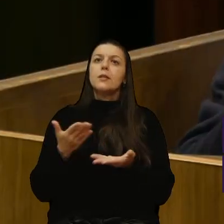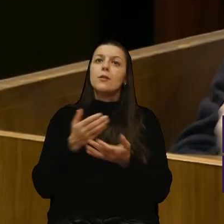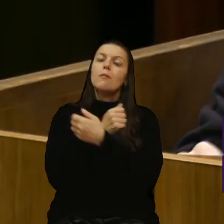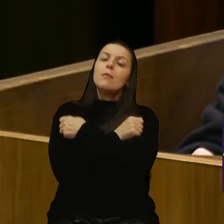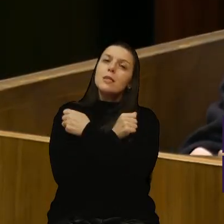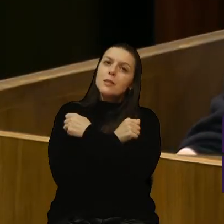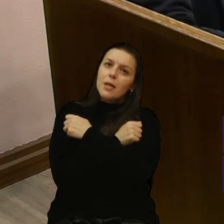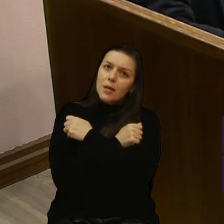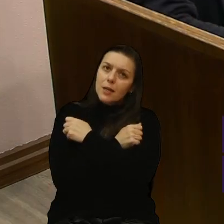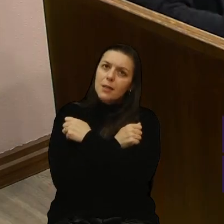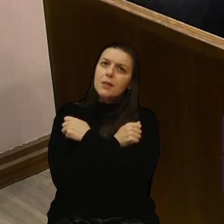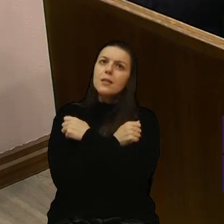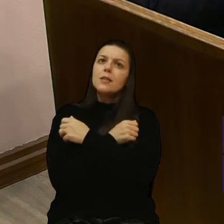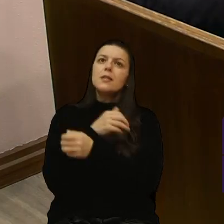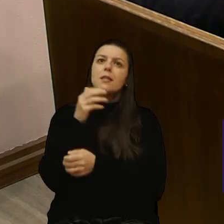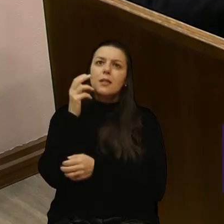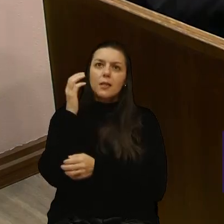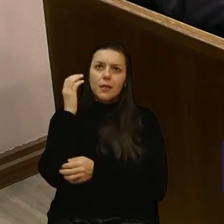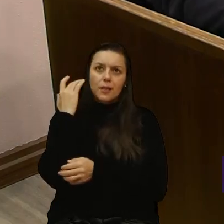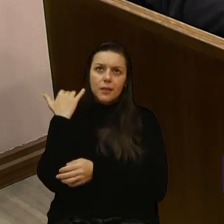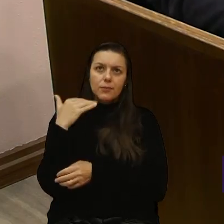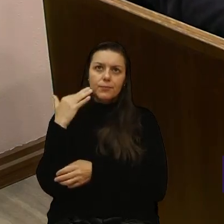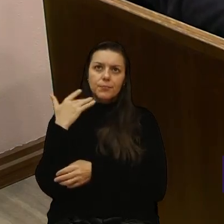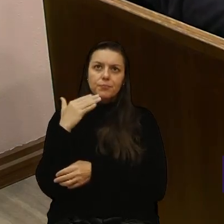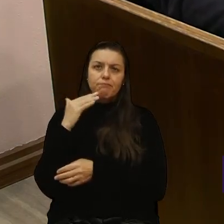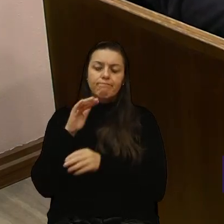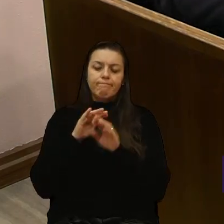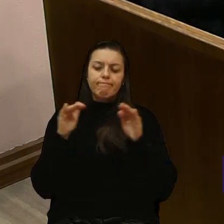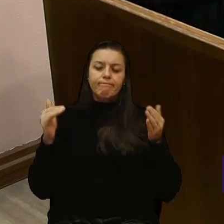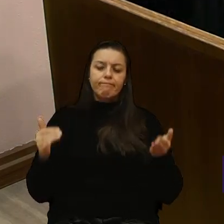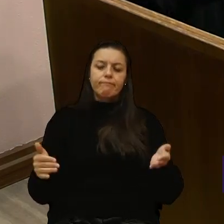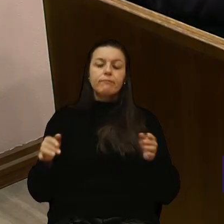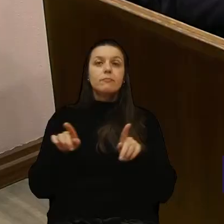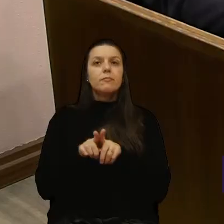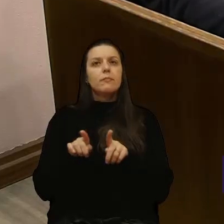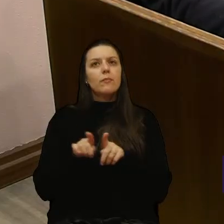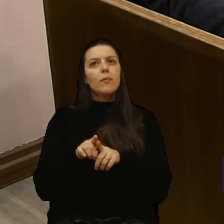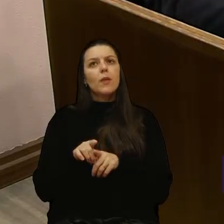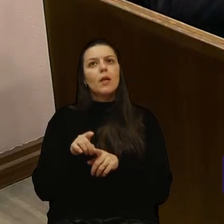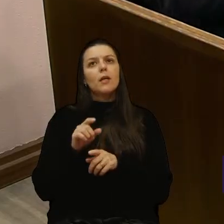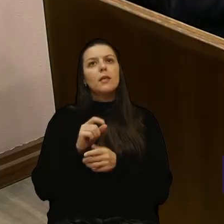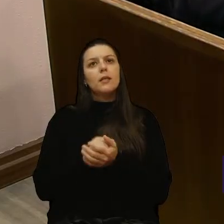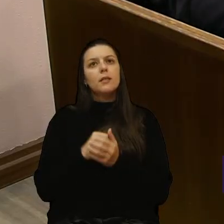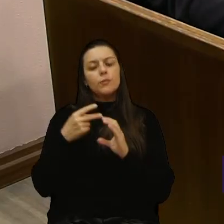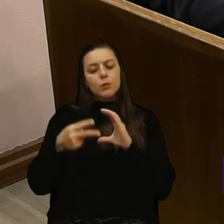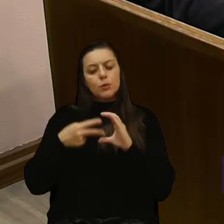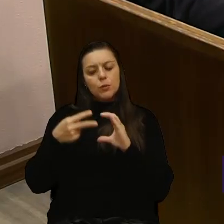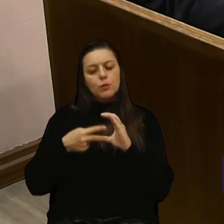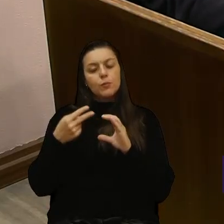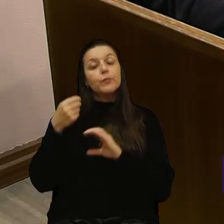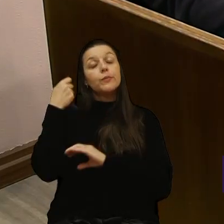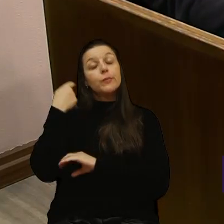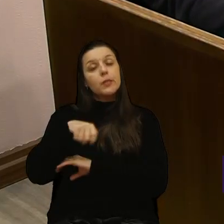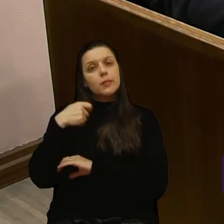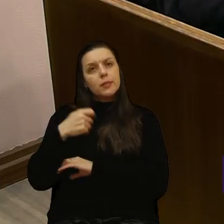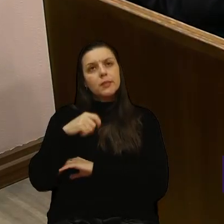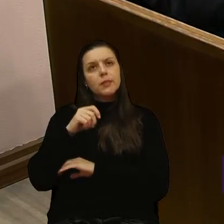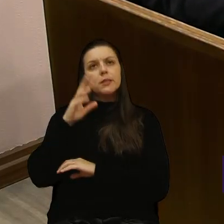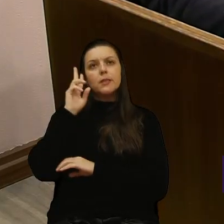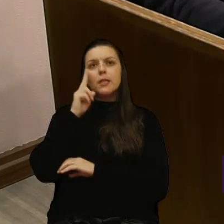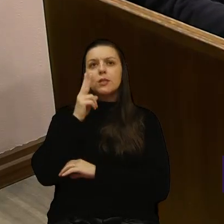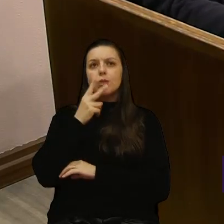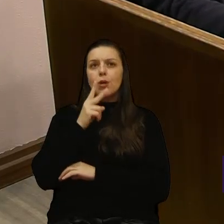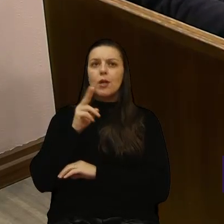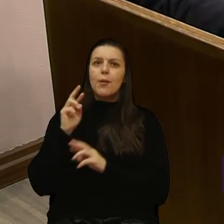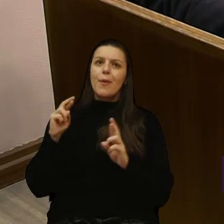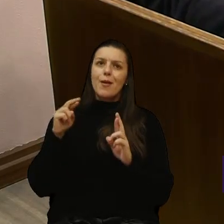abraçada por essa vereadora, né, pela nossa bancada, sem dúvidas nenhuma, mas por essa casa que precisa, né, cumprir o seu papel histórico de